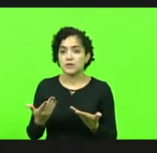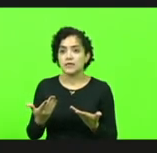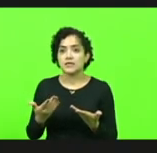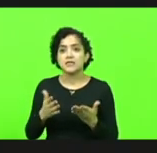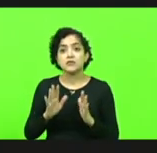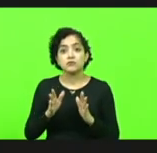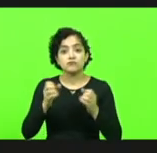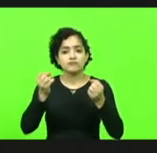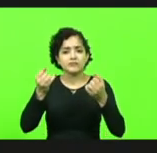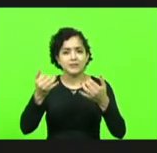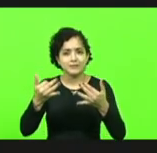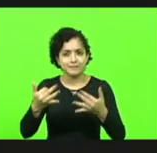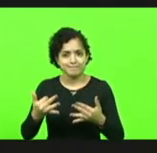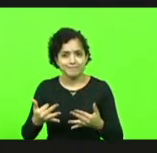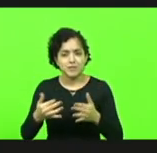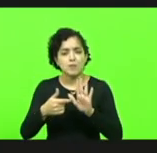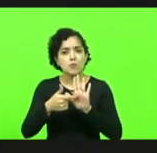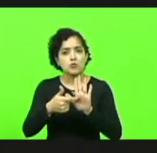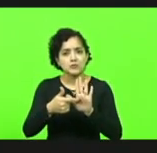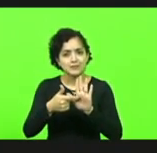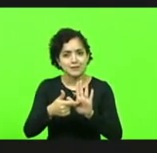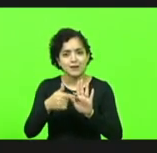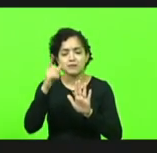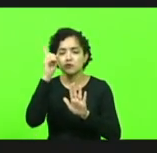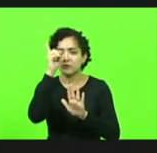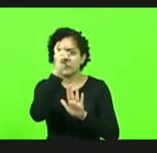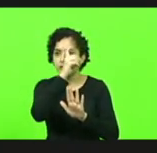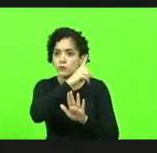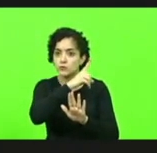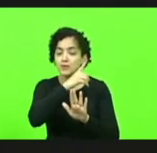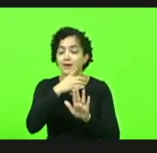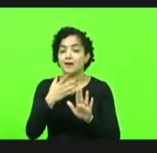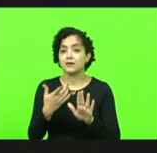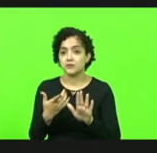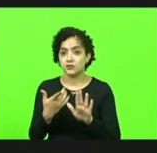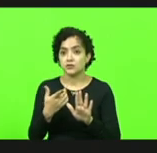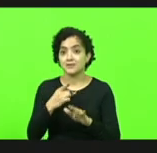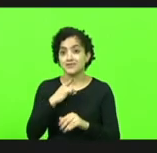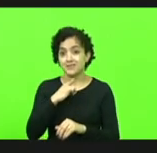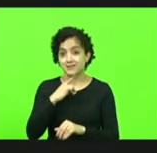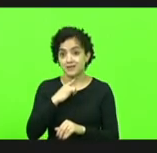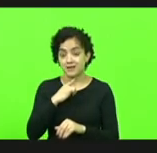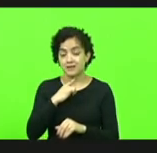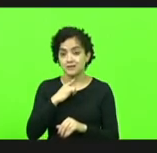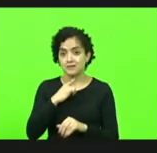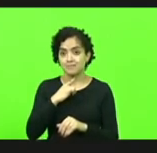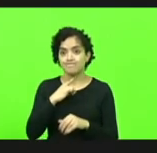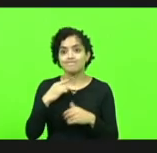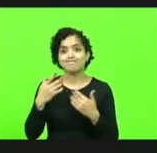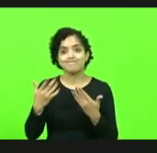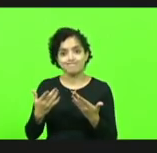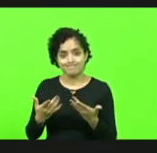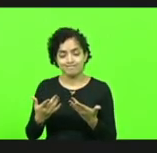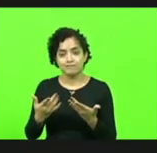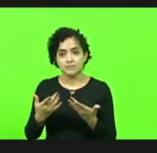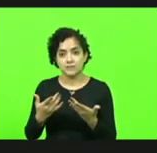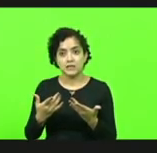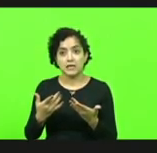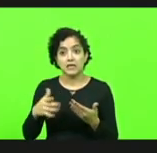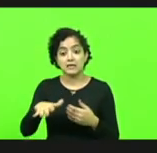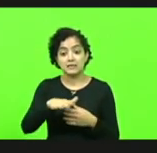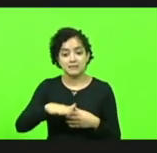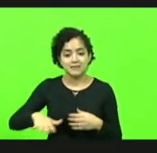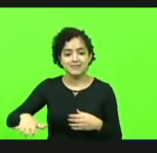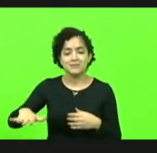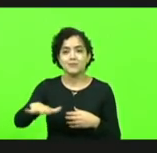foi trazido, das dificuldades encontradas, a gente também esbarra na questão espaço